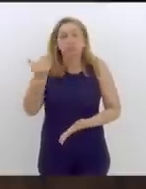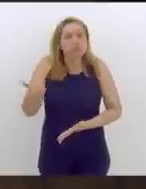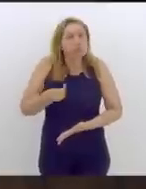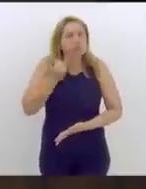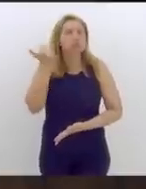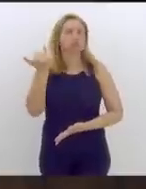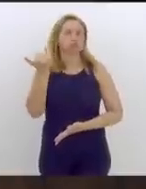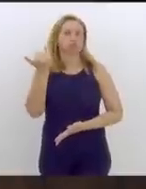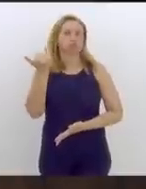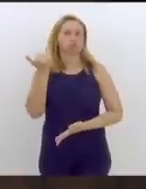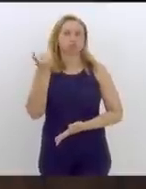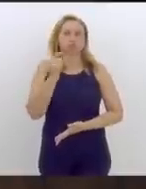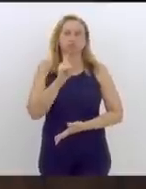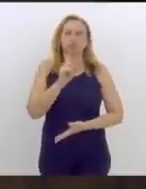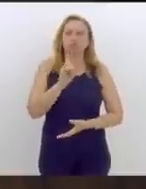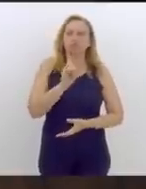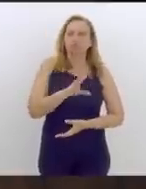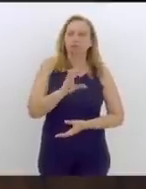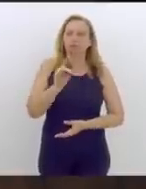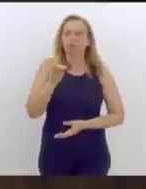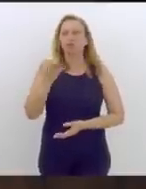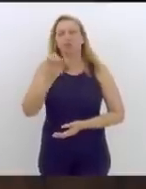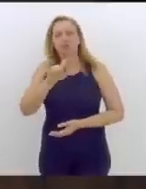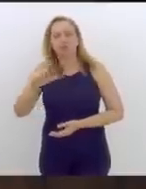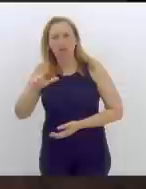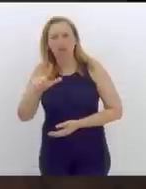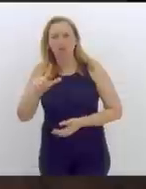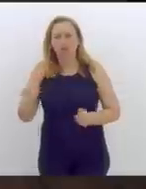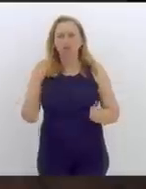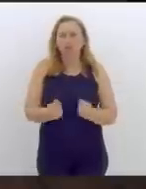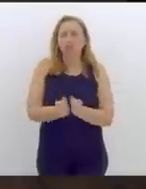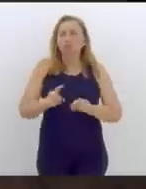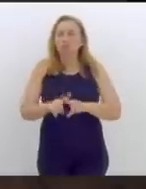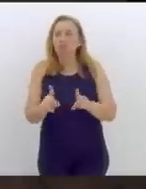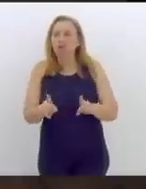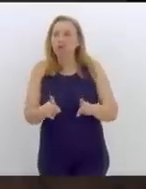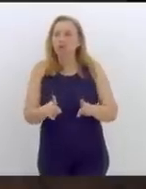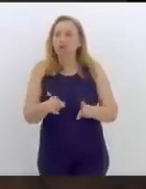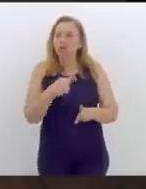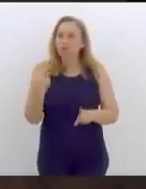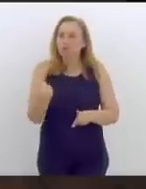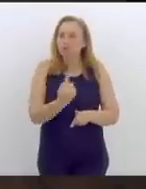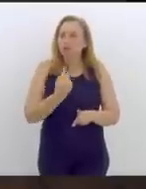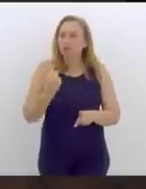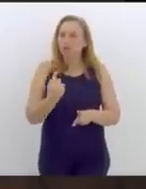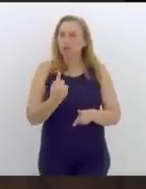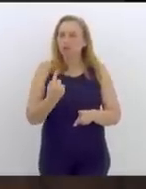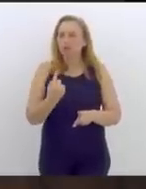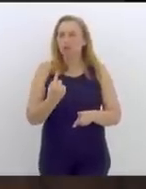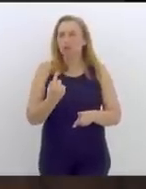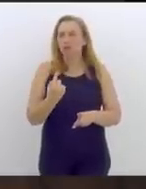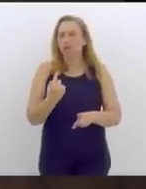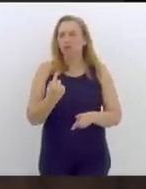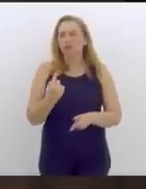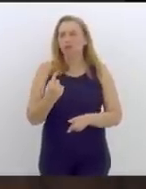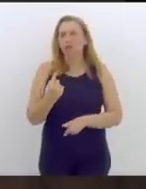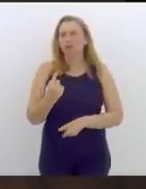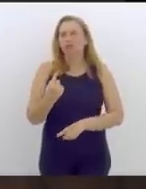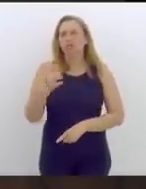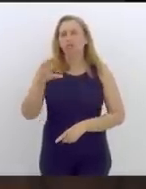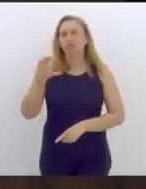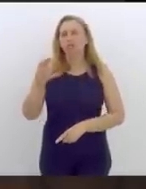importante que não somente Os oficiais participem disso porque o a nossa Corporação ela composta por